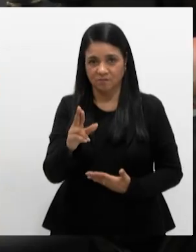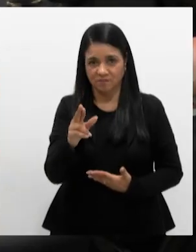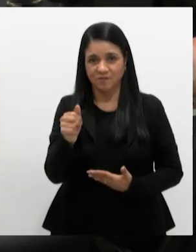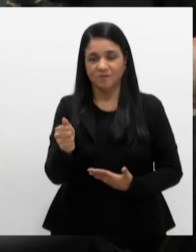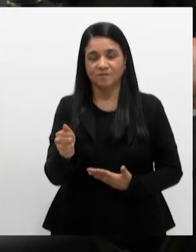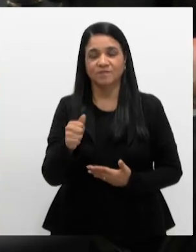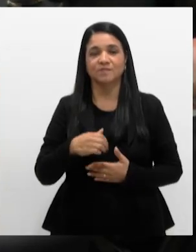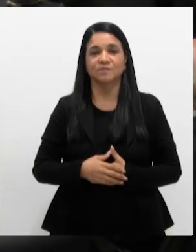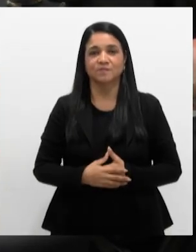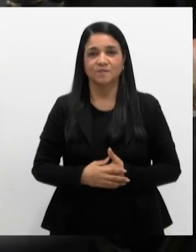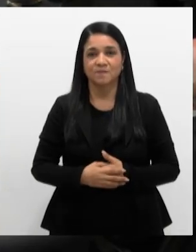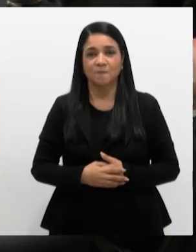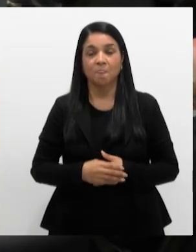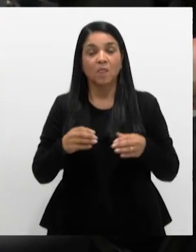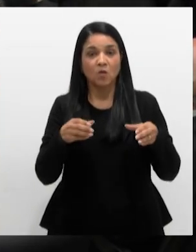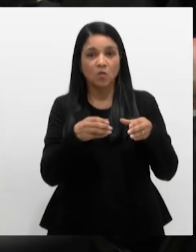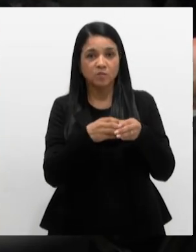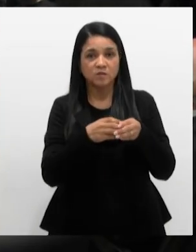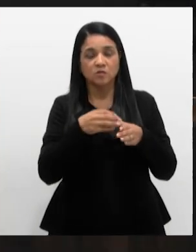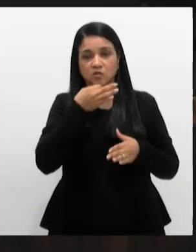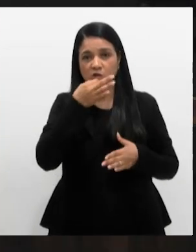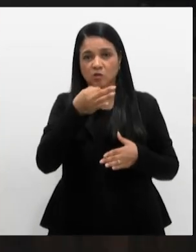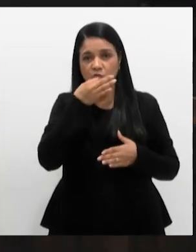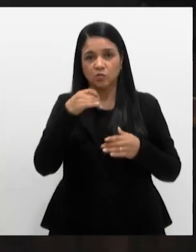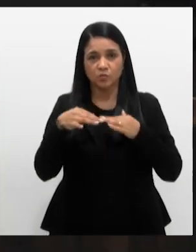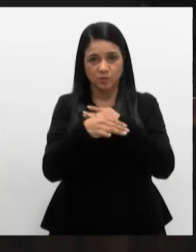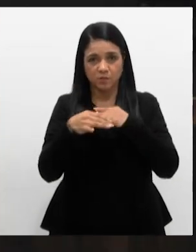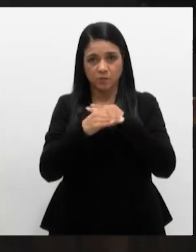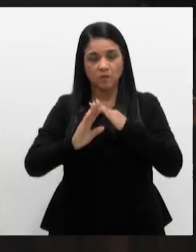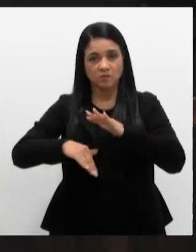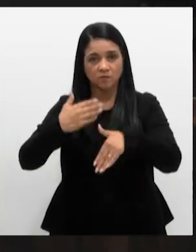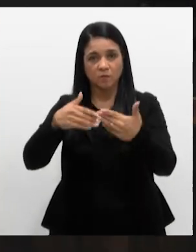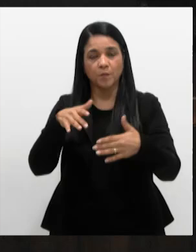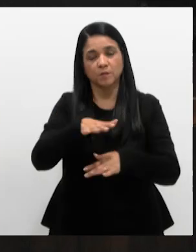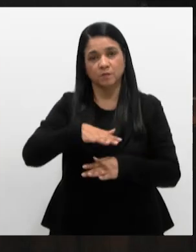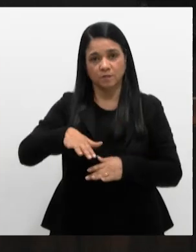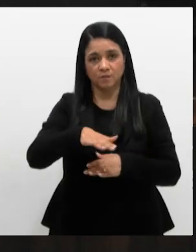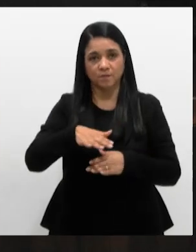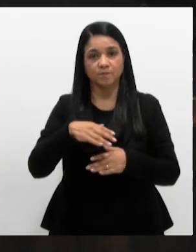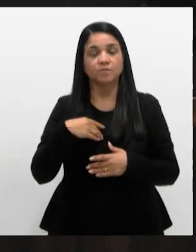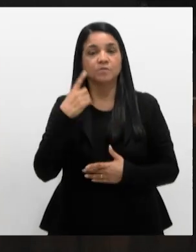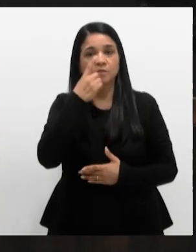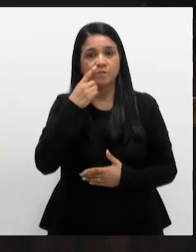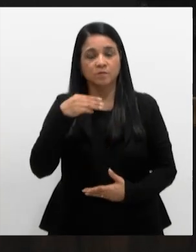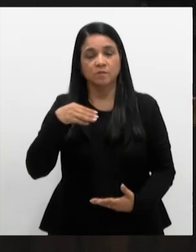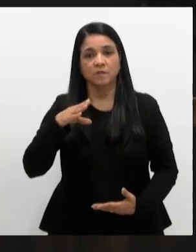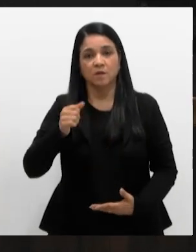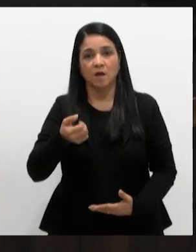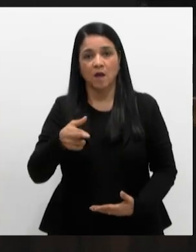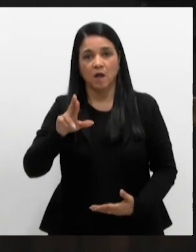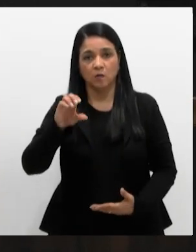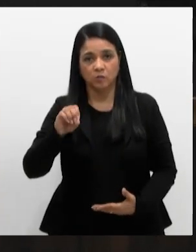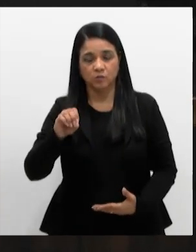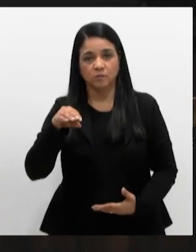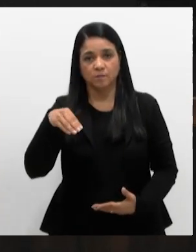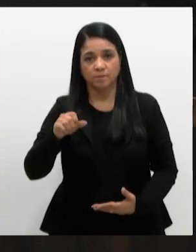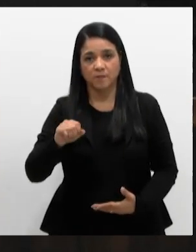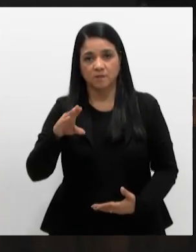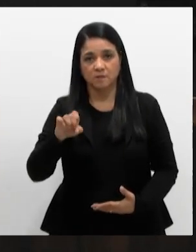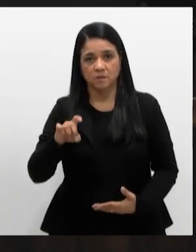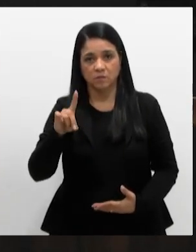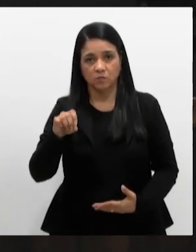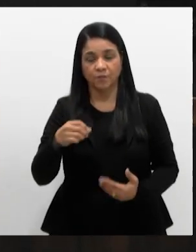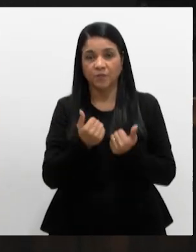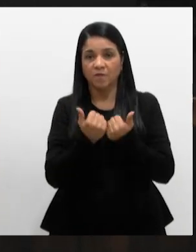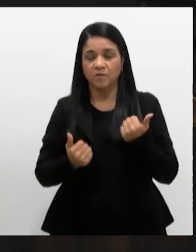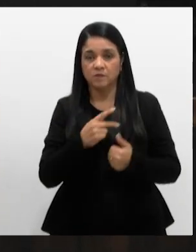amigo Amorim. Pela Comissão de Assuntos Municipais e Desenvolvimento Regional, deputado Carlos Macedo, por favor, nosso